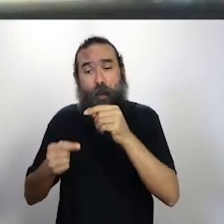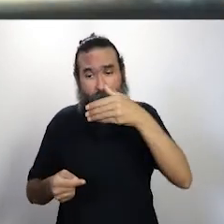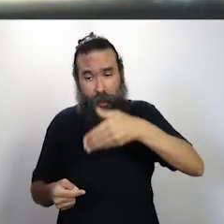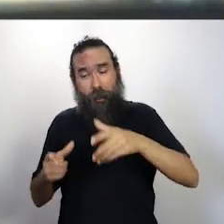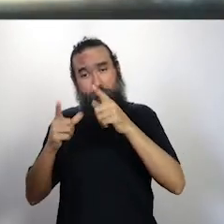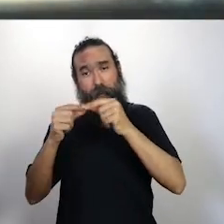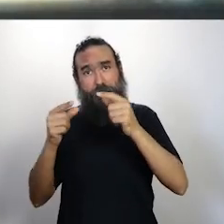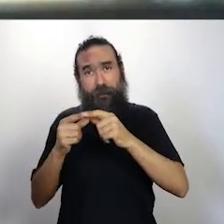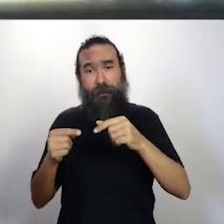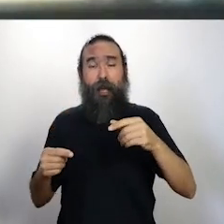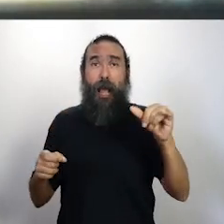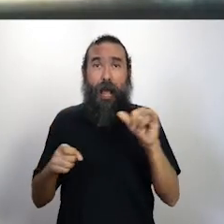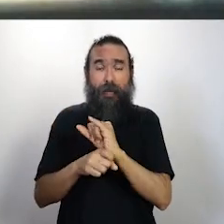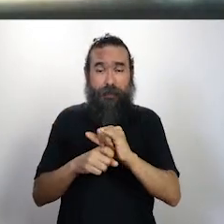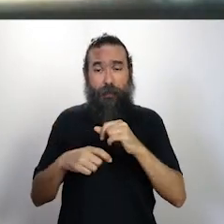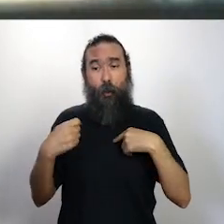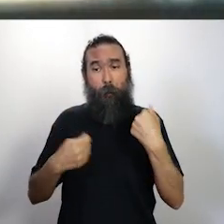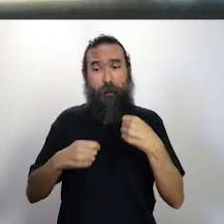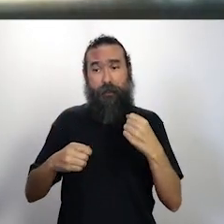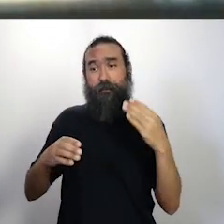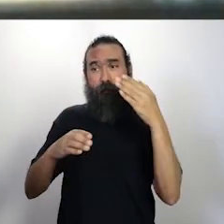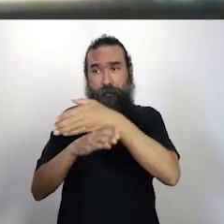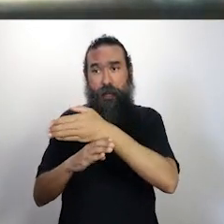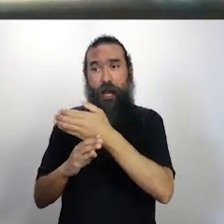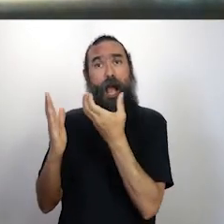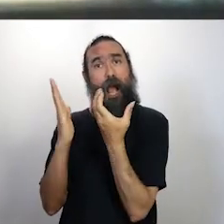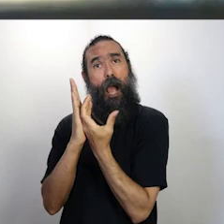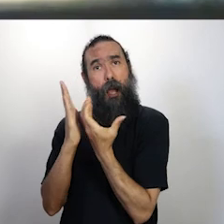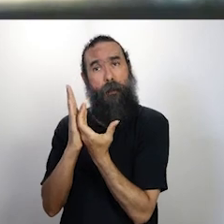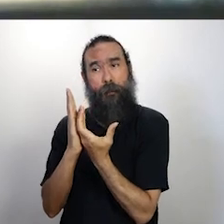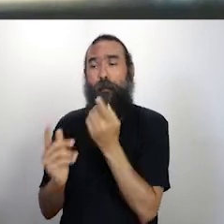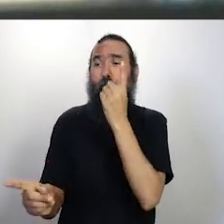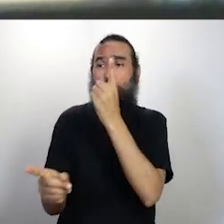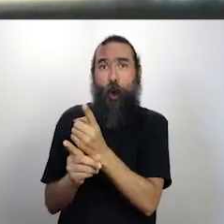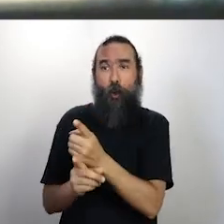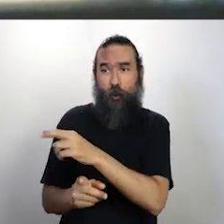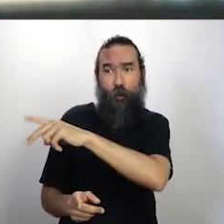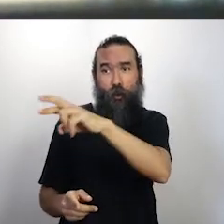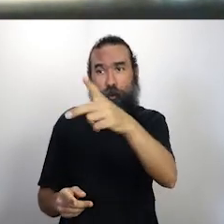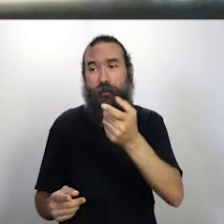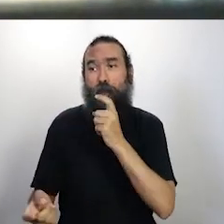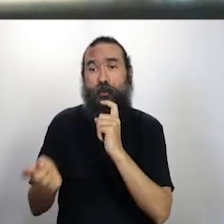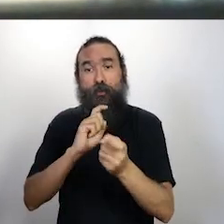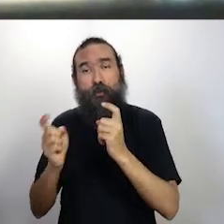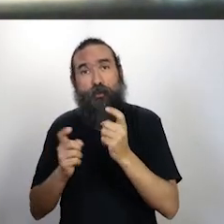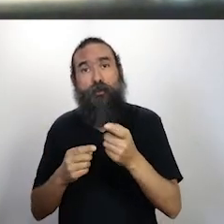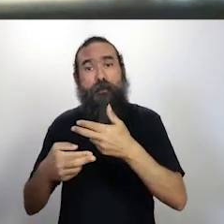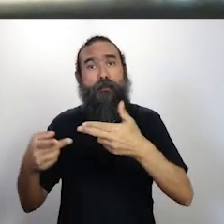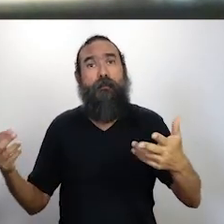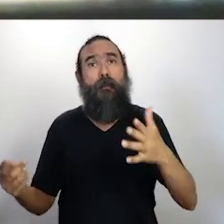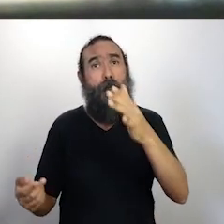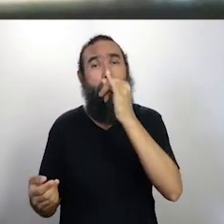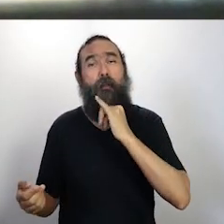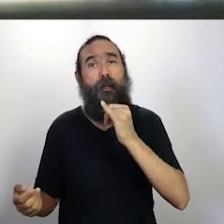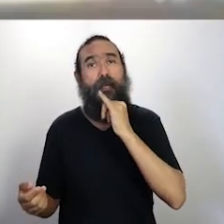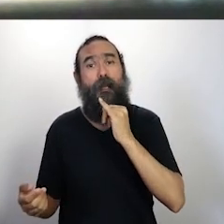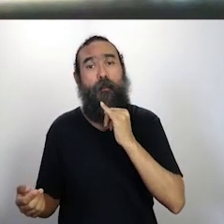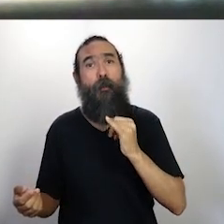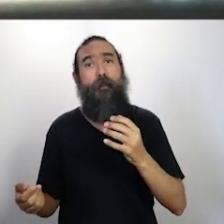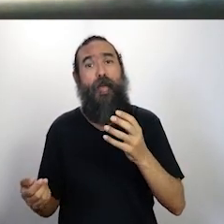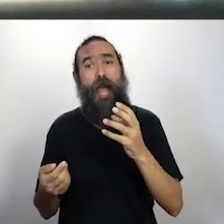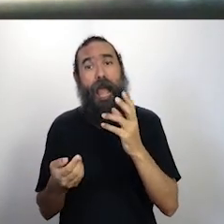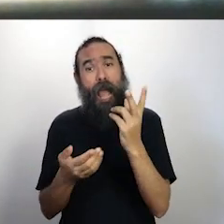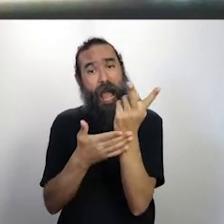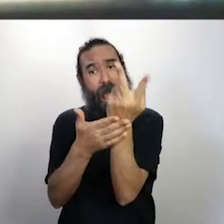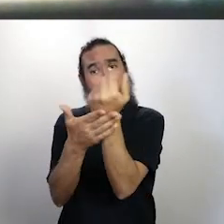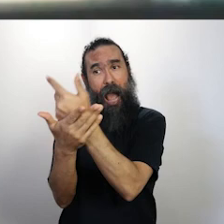eu não tenho saído mas às vezes eu tenho que ir na Câmara a gente encontra e eu tinha colocado inclusive que todo o material por exemplo de artes visuais poderia ser